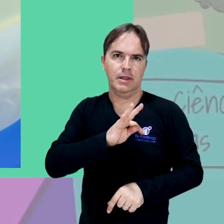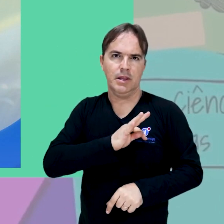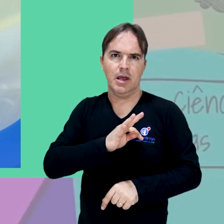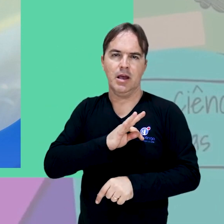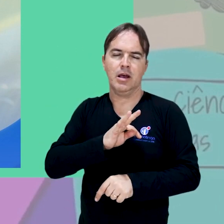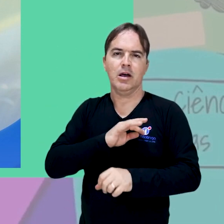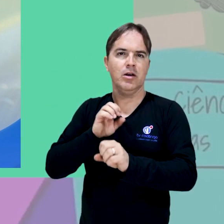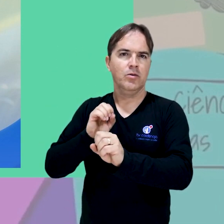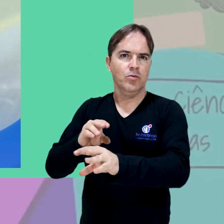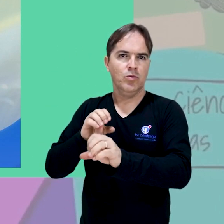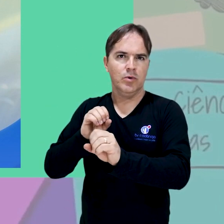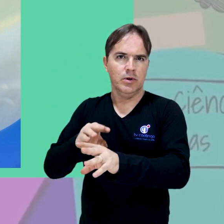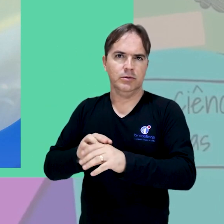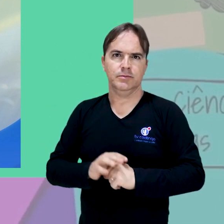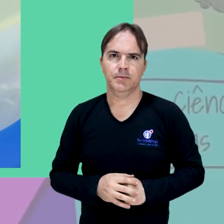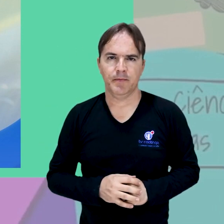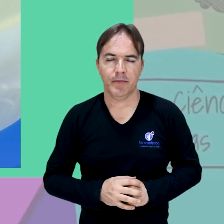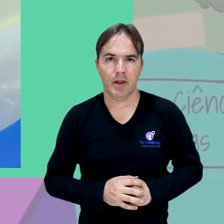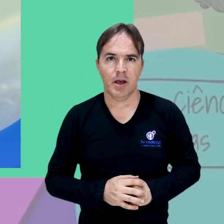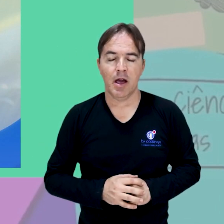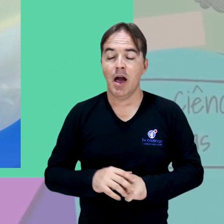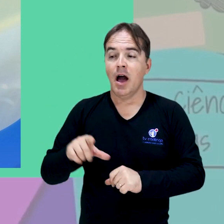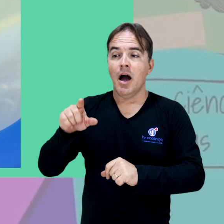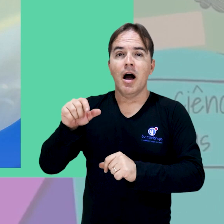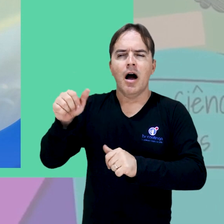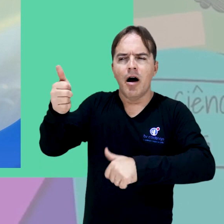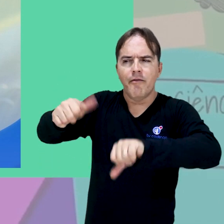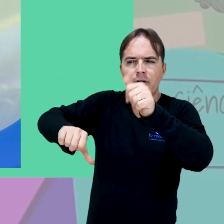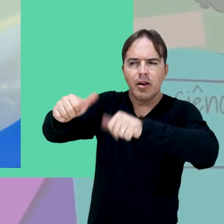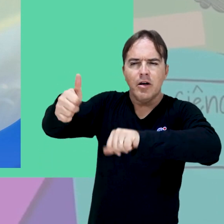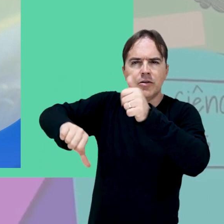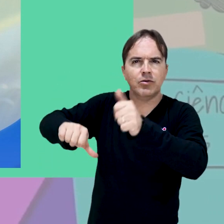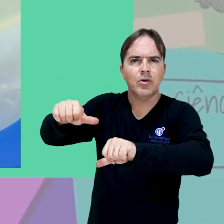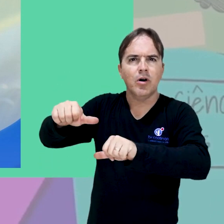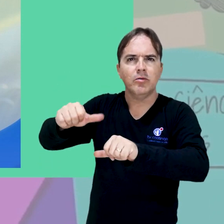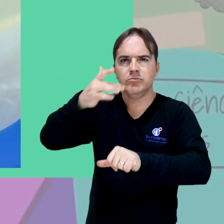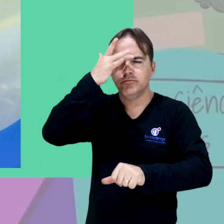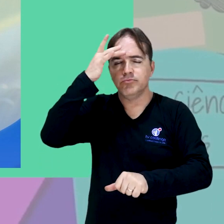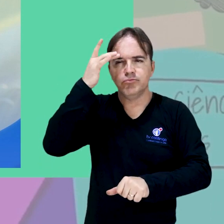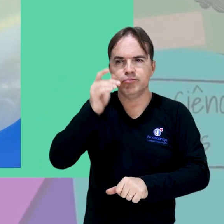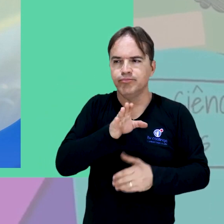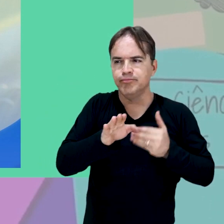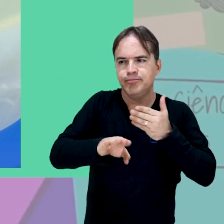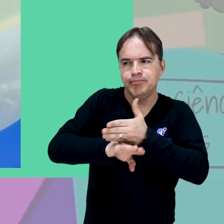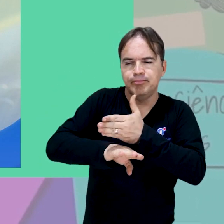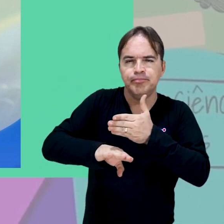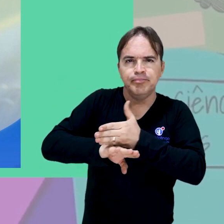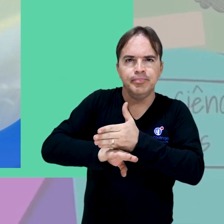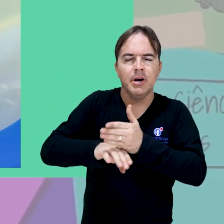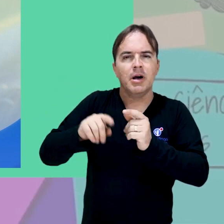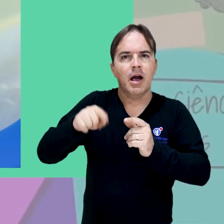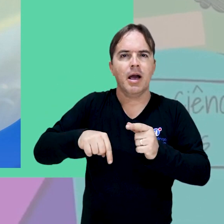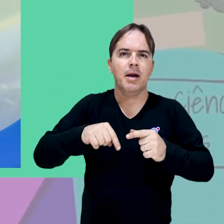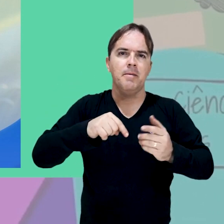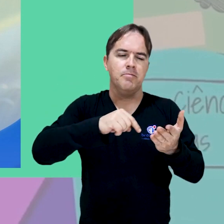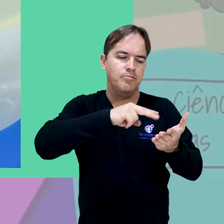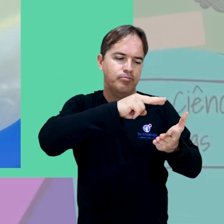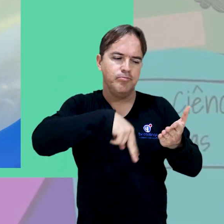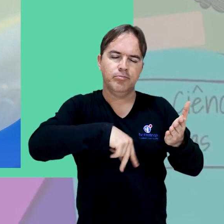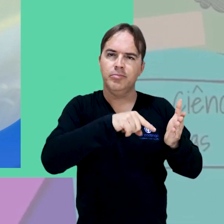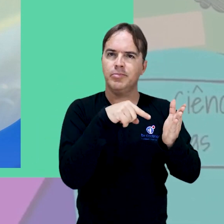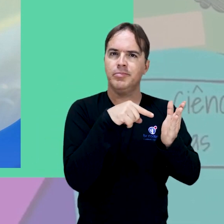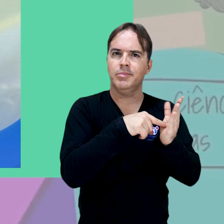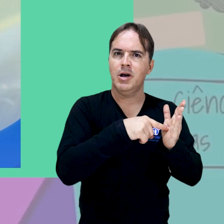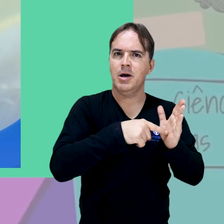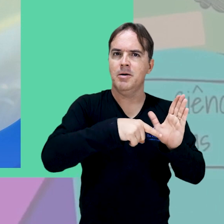educação a avaliação dos candidatos engloba análise da proposta de projeto de pesquisa e produto